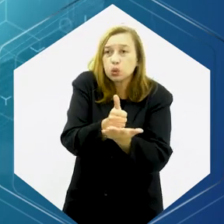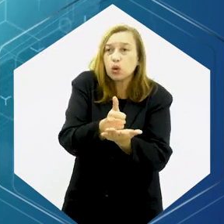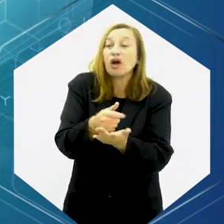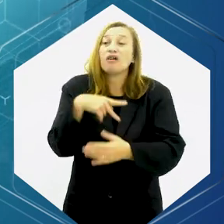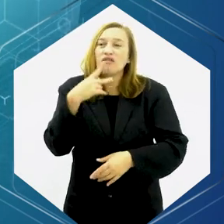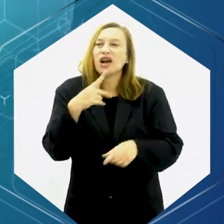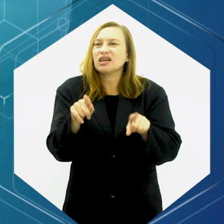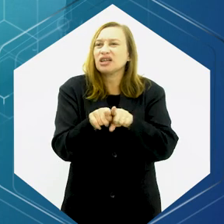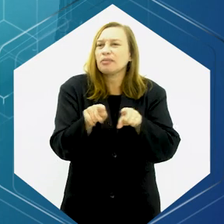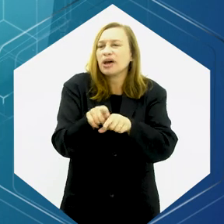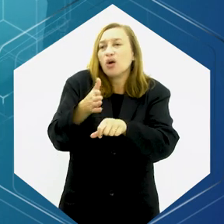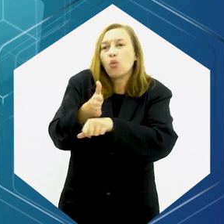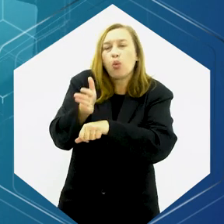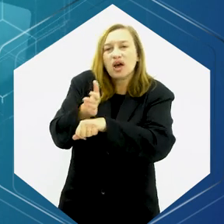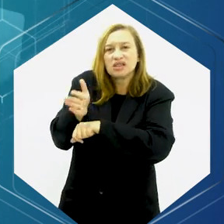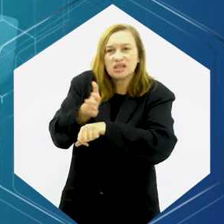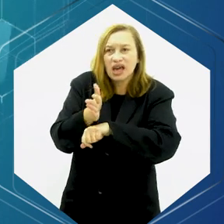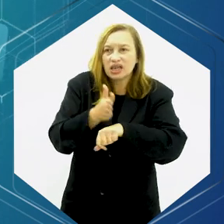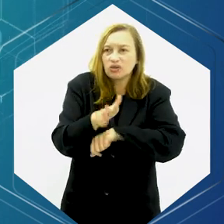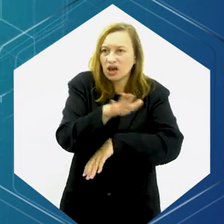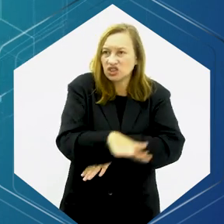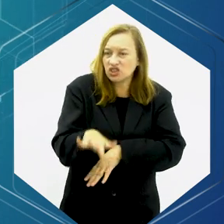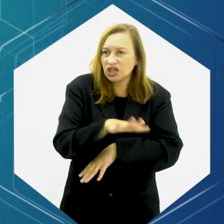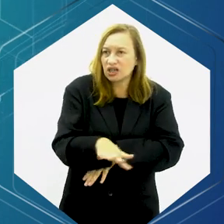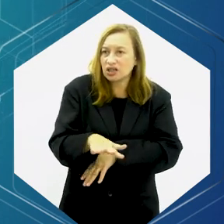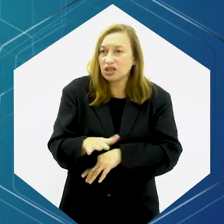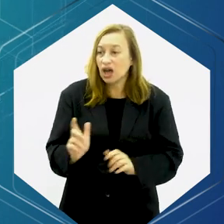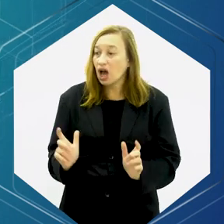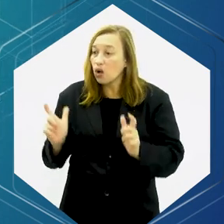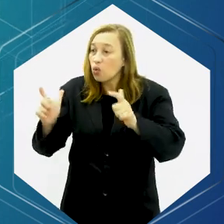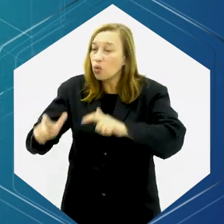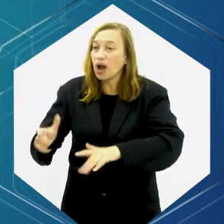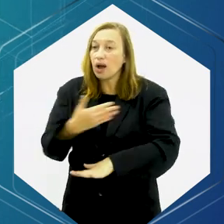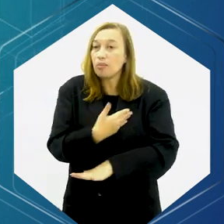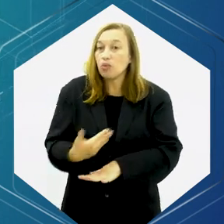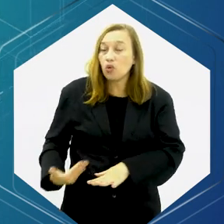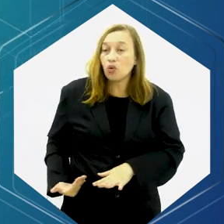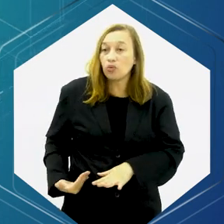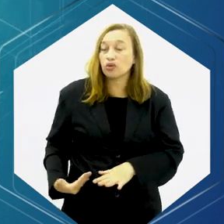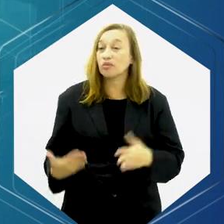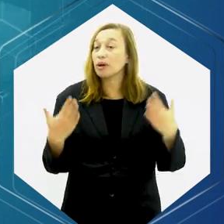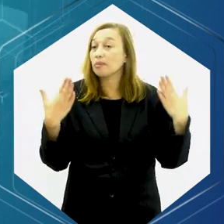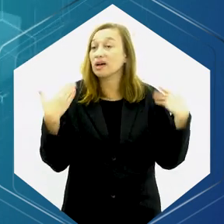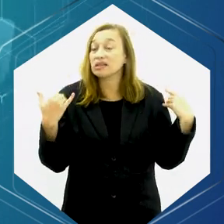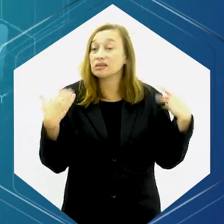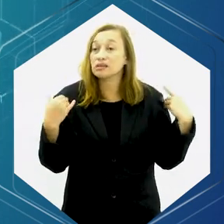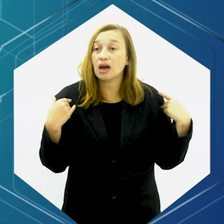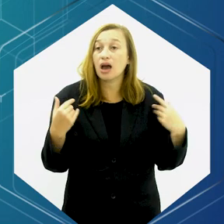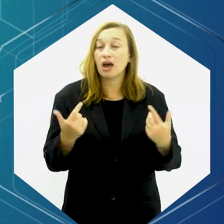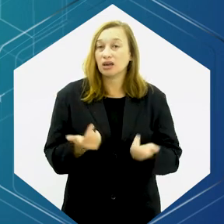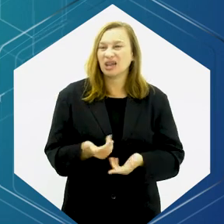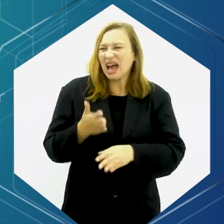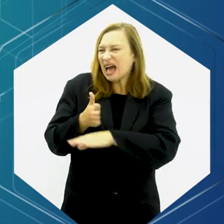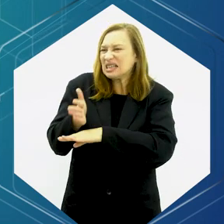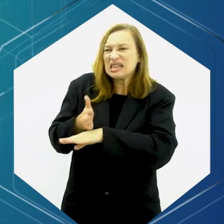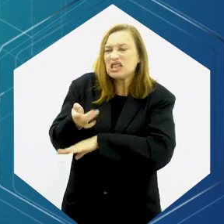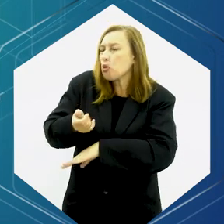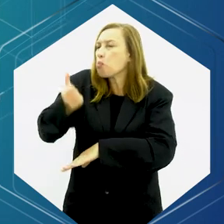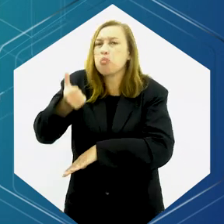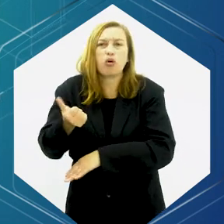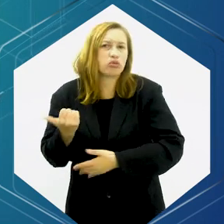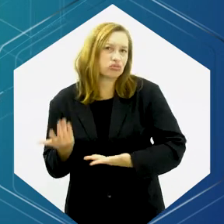eh a gente tem que falar também no acesso dessas crianças a espaços públicos de lazer né Elas têm menores